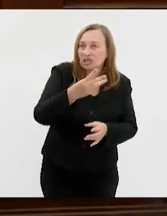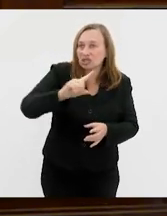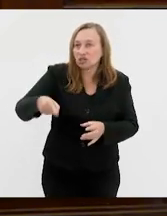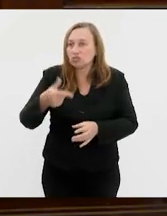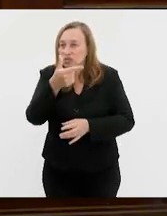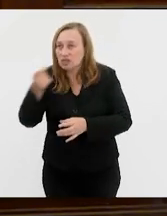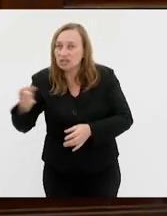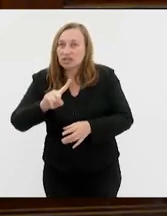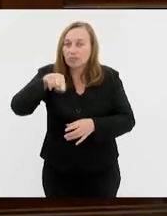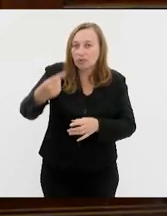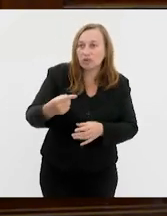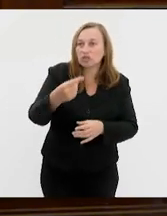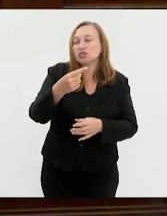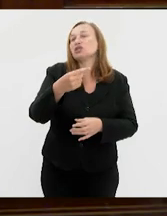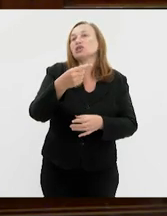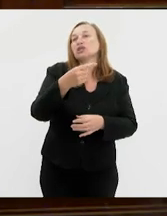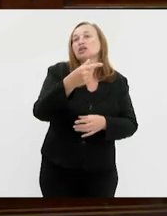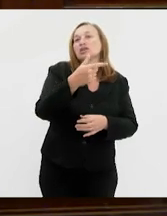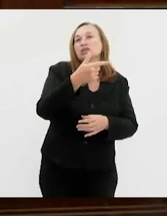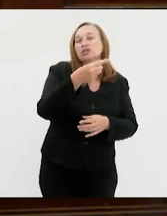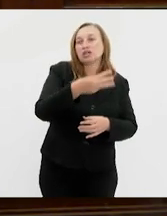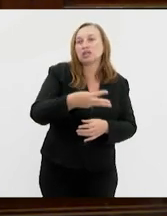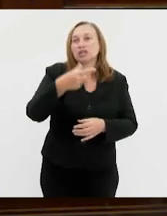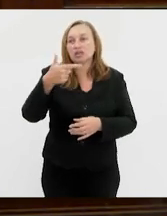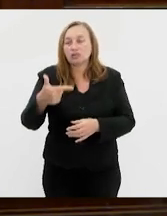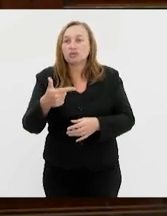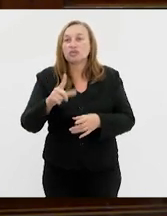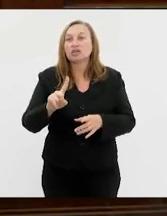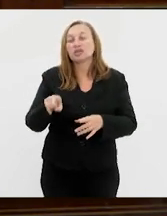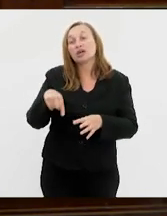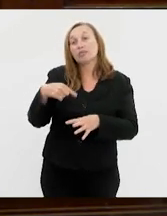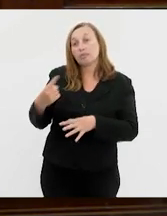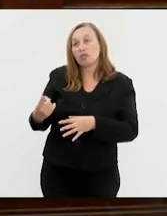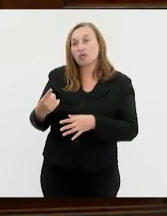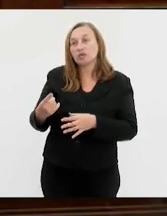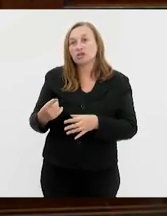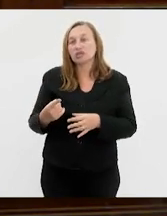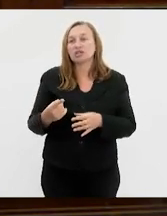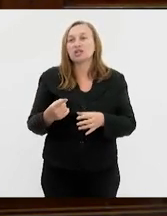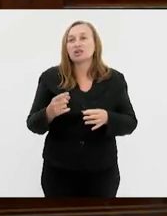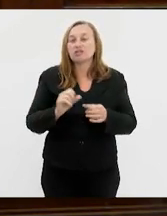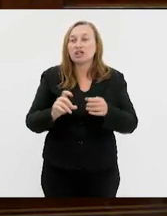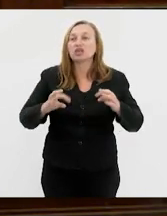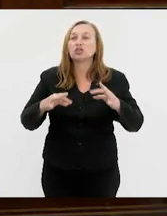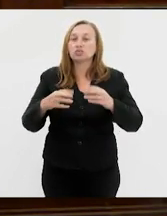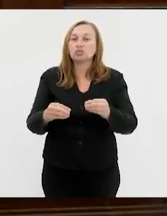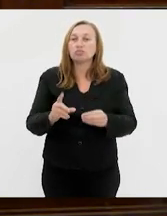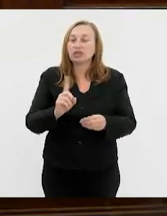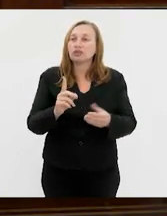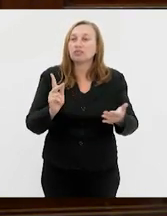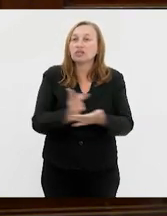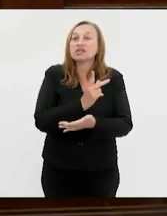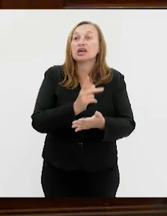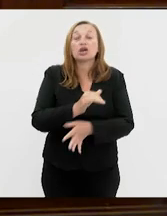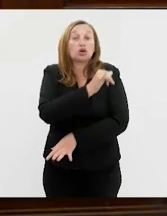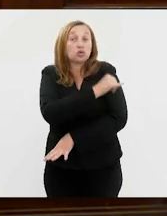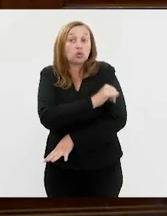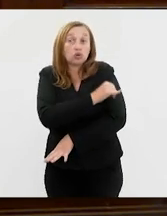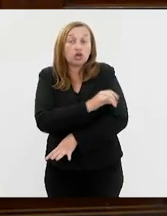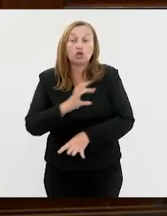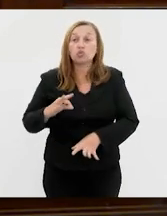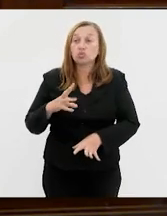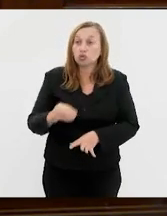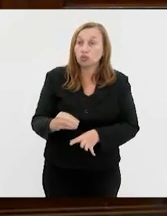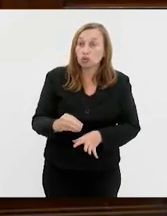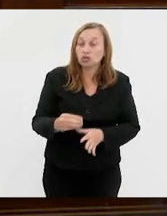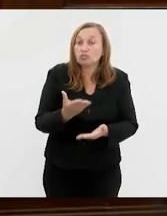32? Fizeram um arranjo lá para que a cidade não fosse emancipada. No Rio, em todas as instâncias,